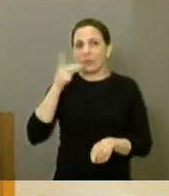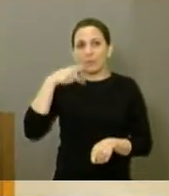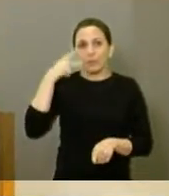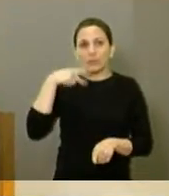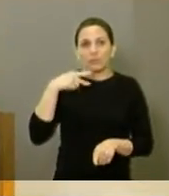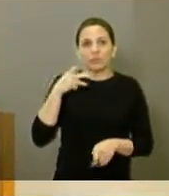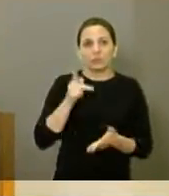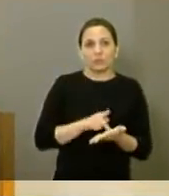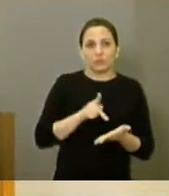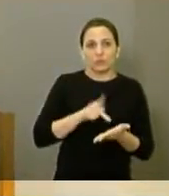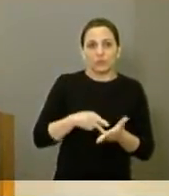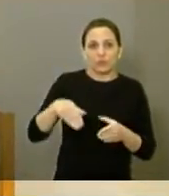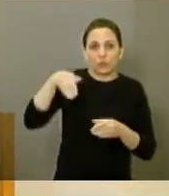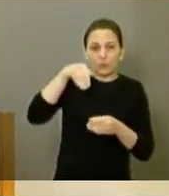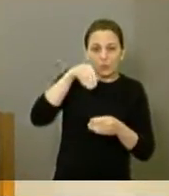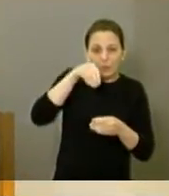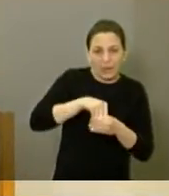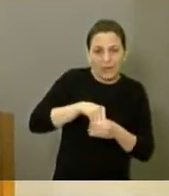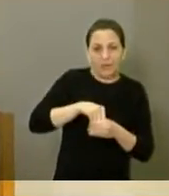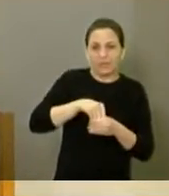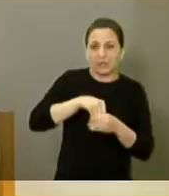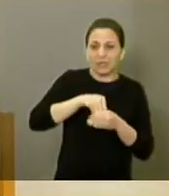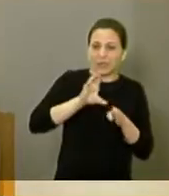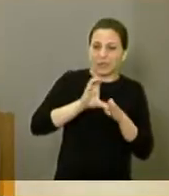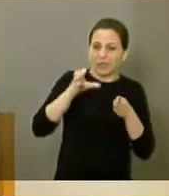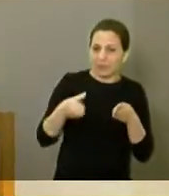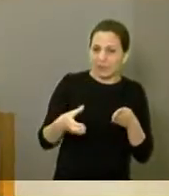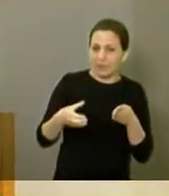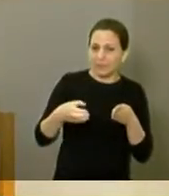aqui não fazem nada